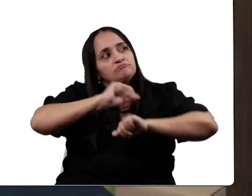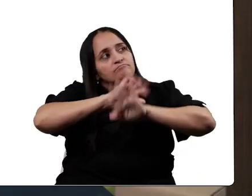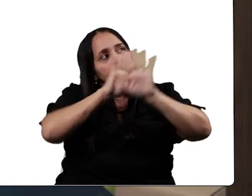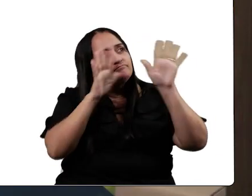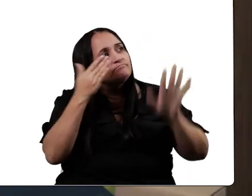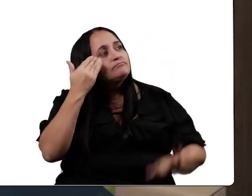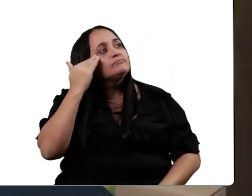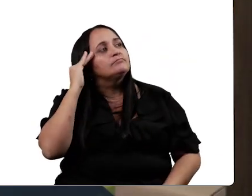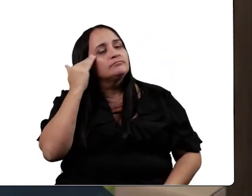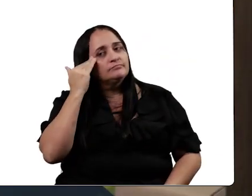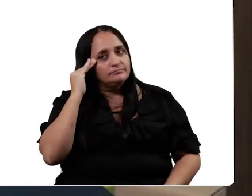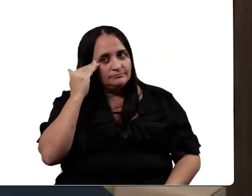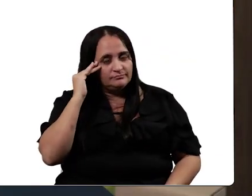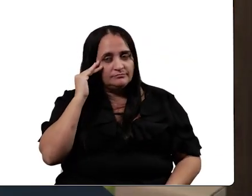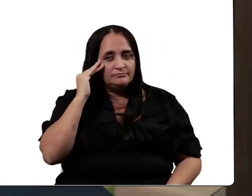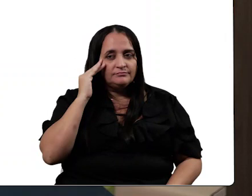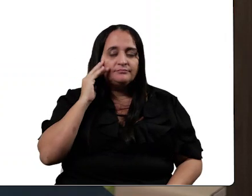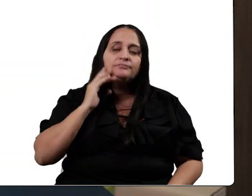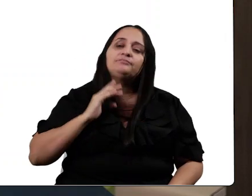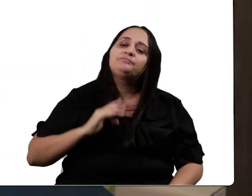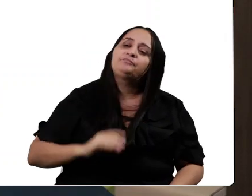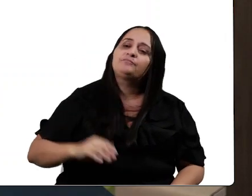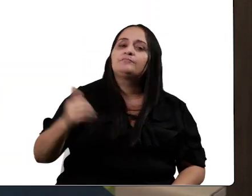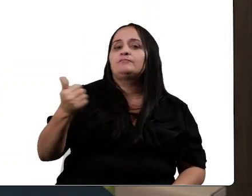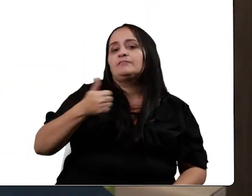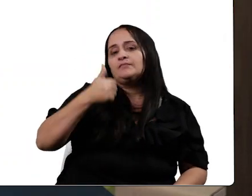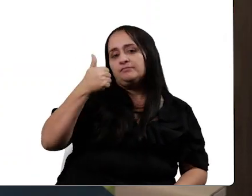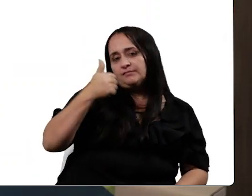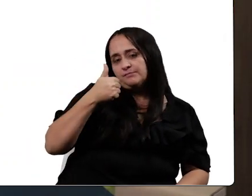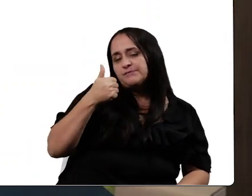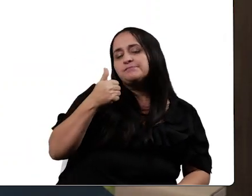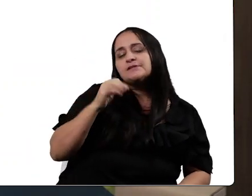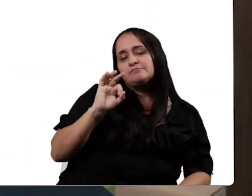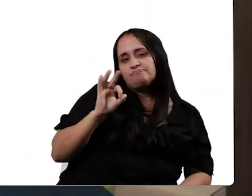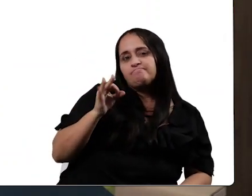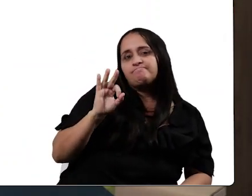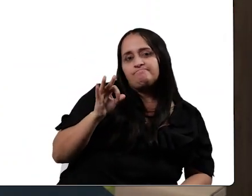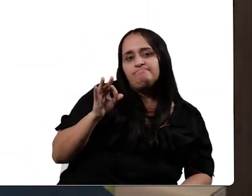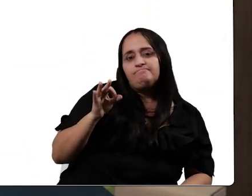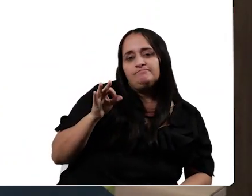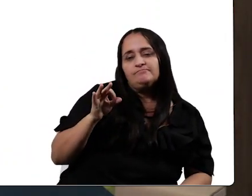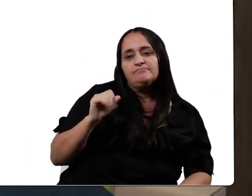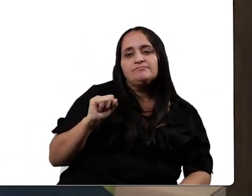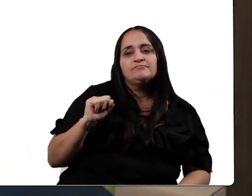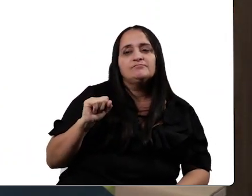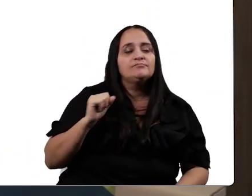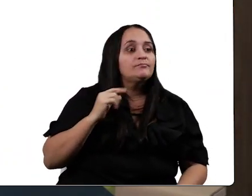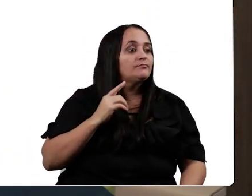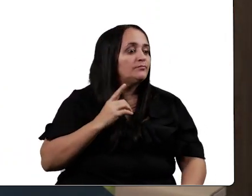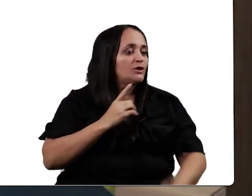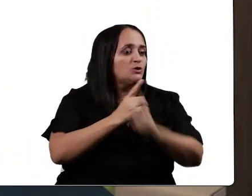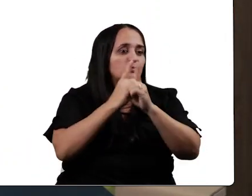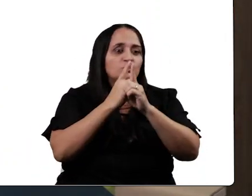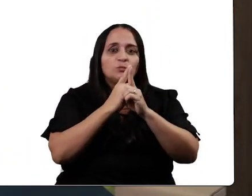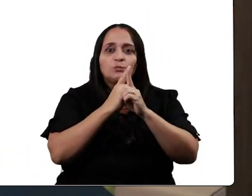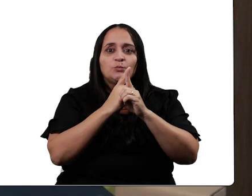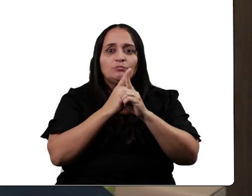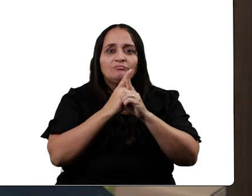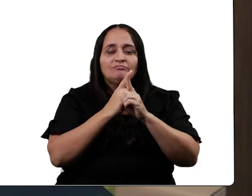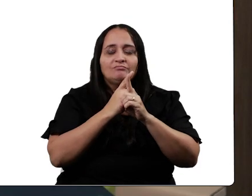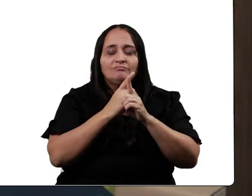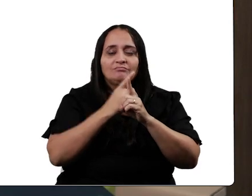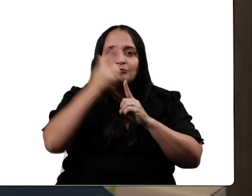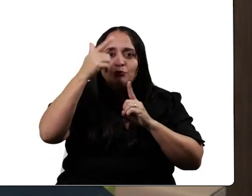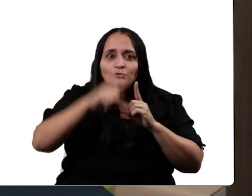No caso da primeira publicidade do Pelourinho, a mensagem era curta: redescubra o Brasil.